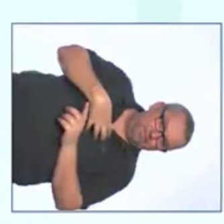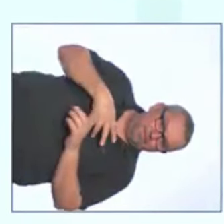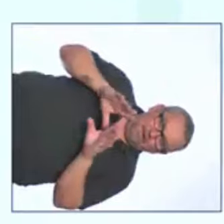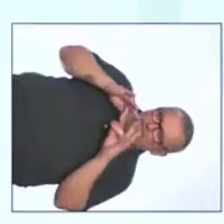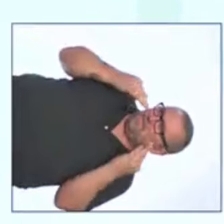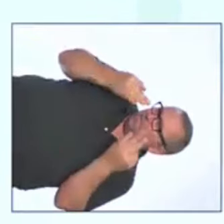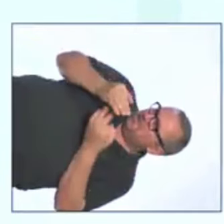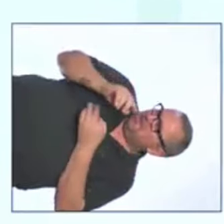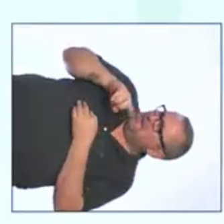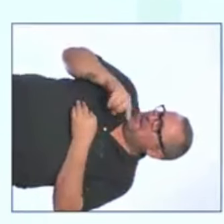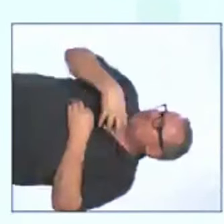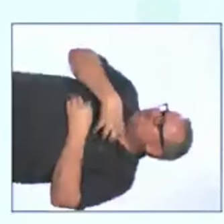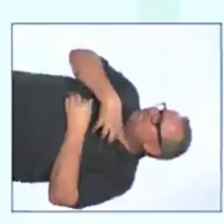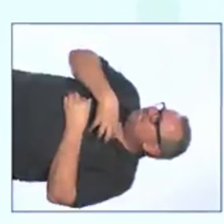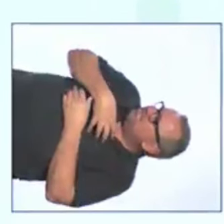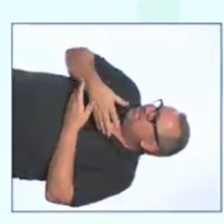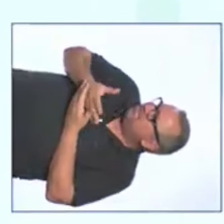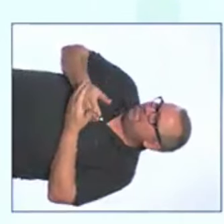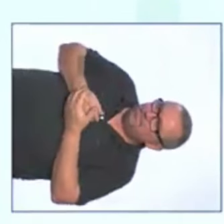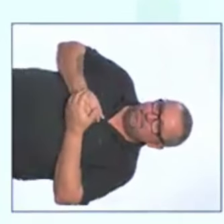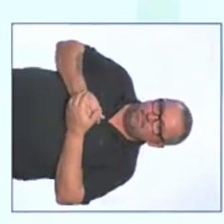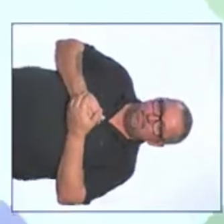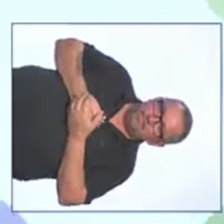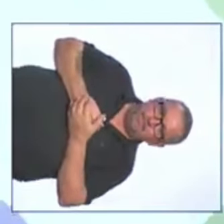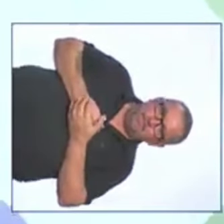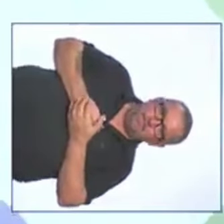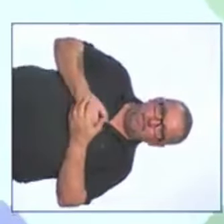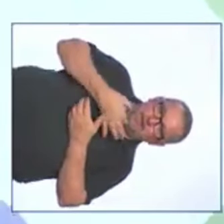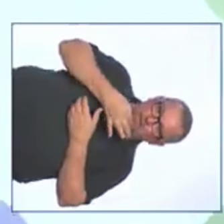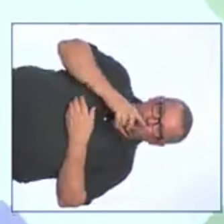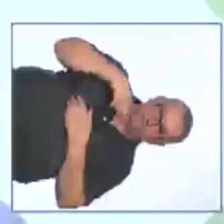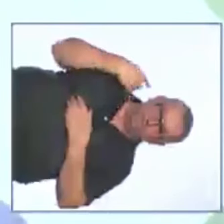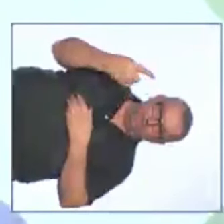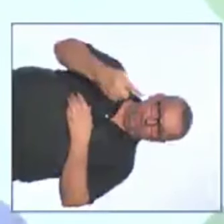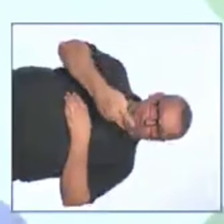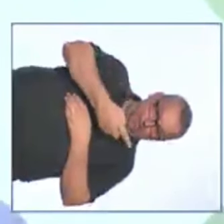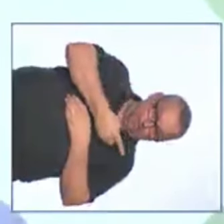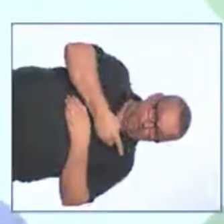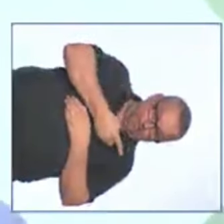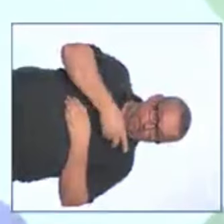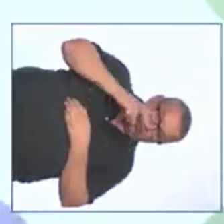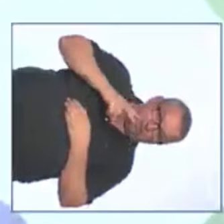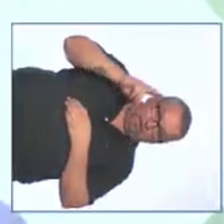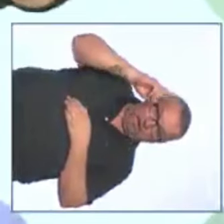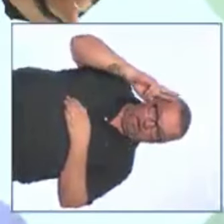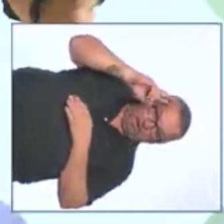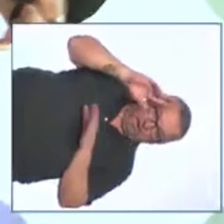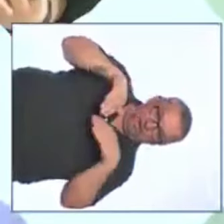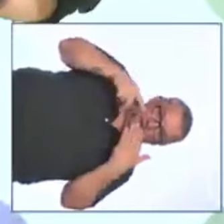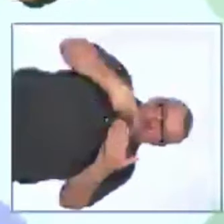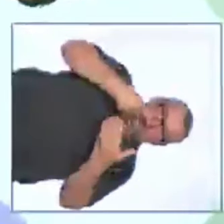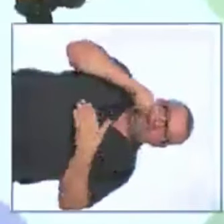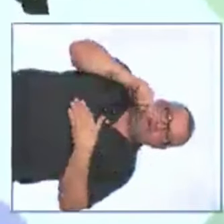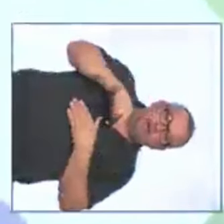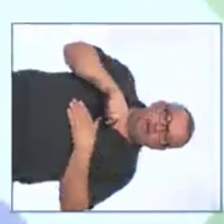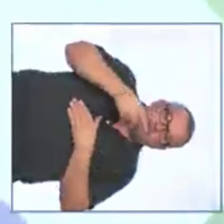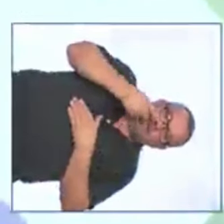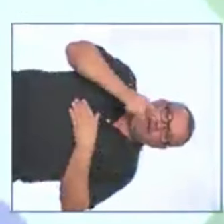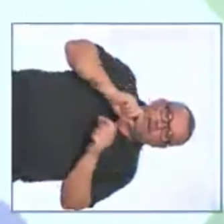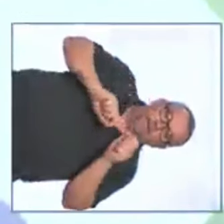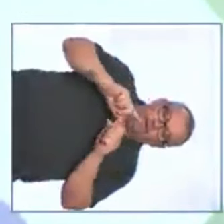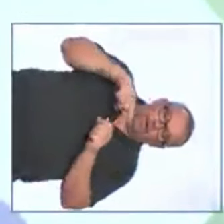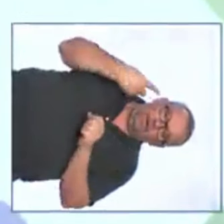que família é considerado como um sentimento eu acho que pra gente a gente tem sempre tem que lembrar que quando a gente tá falando isso aqui a gente tá falando